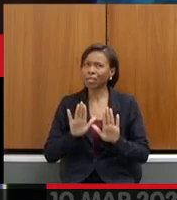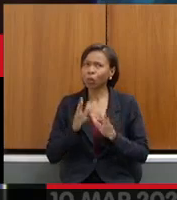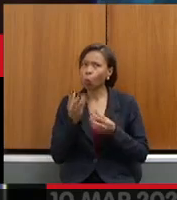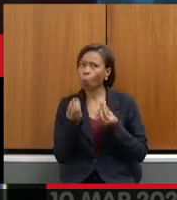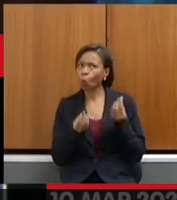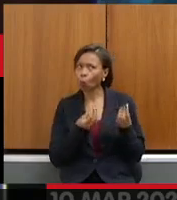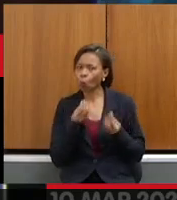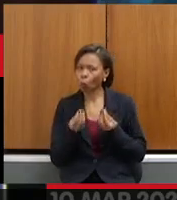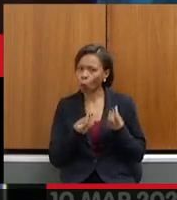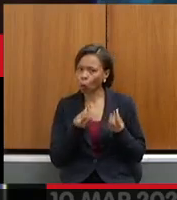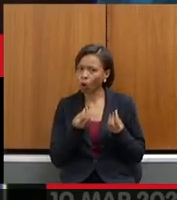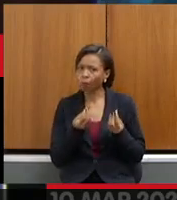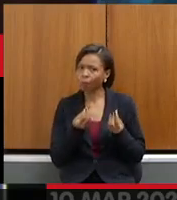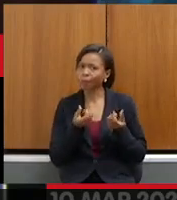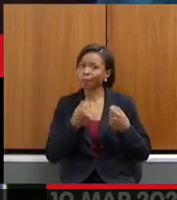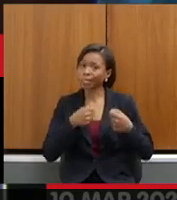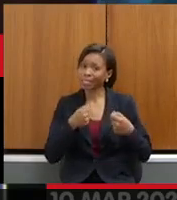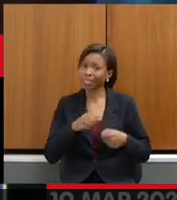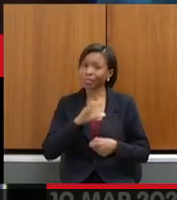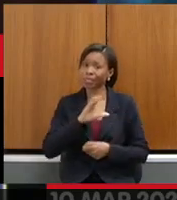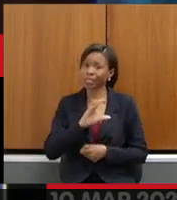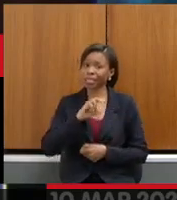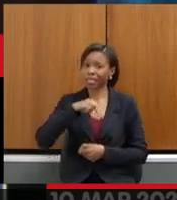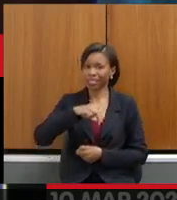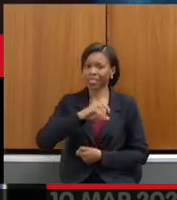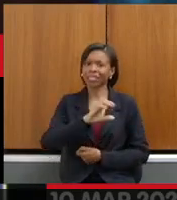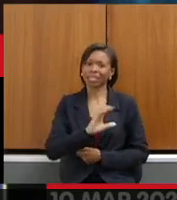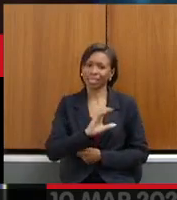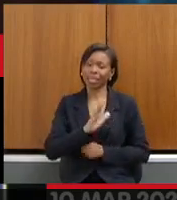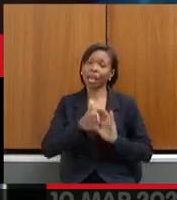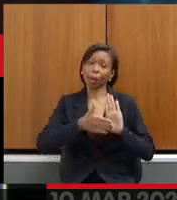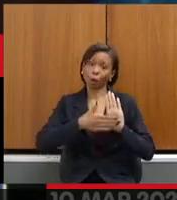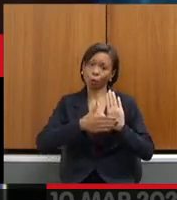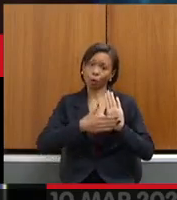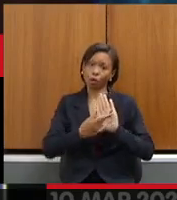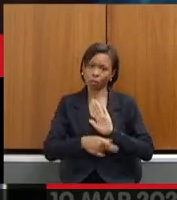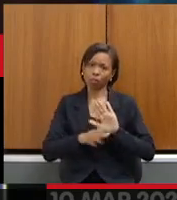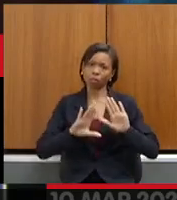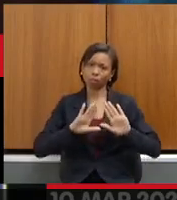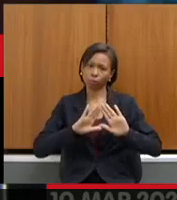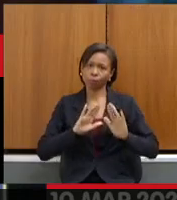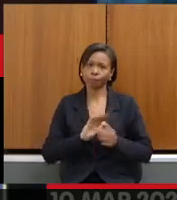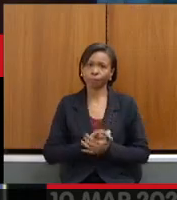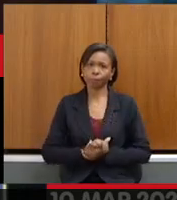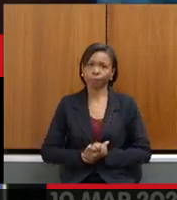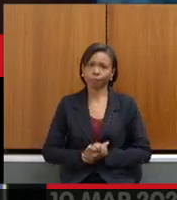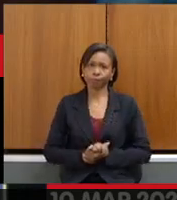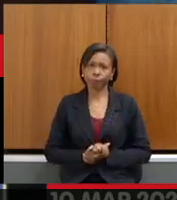seja através do CMC que a proposta está submetida essa cara